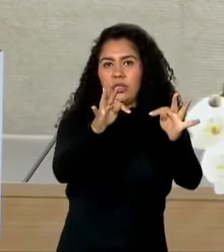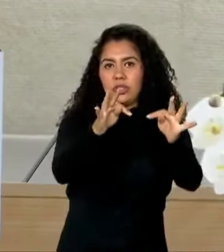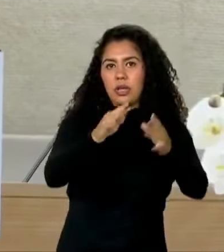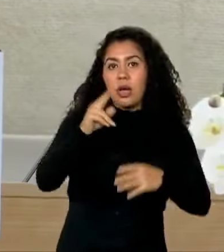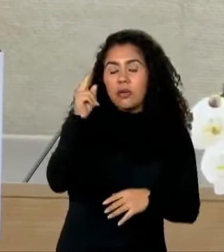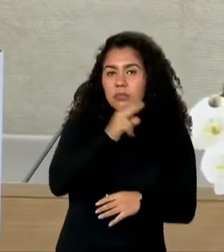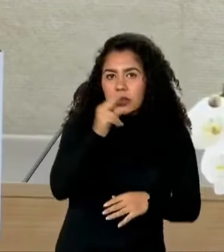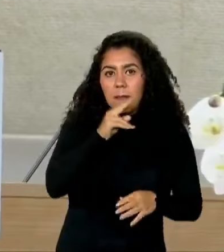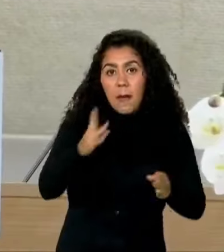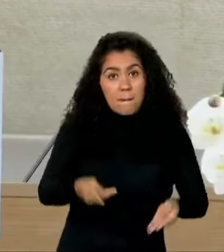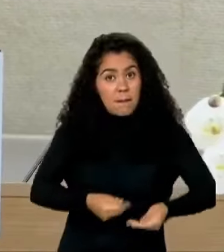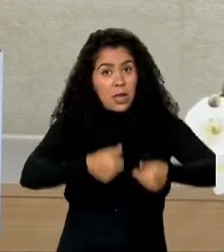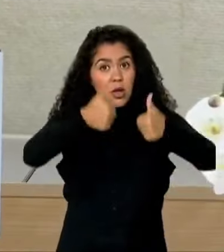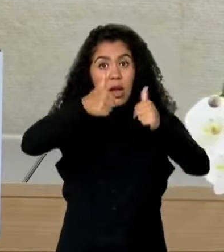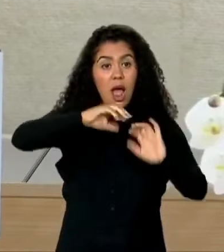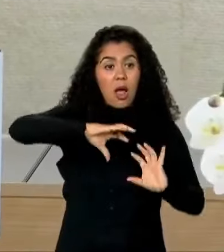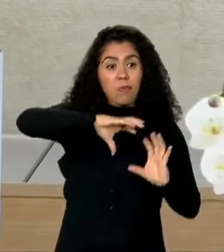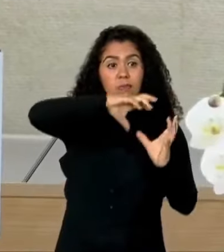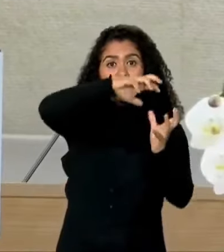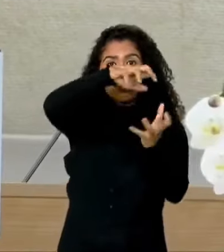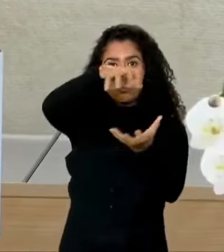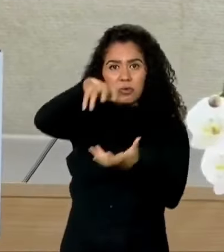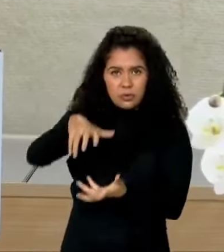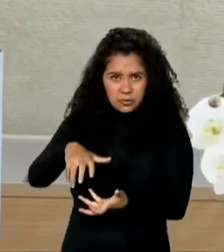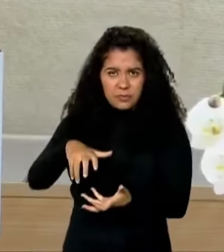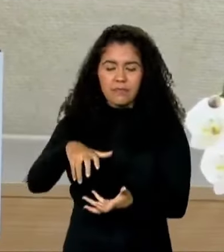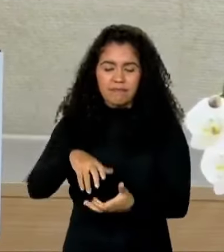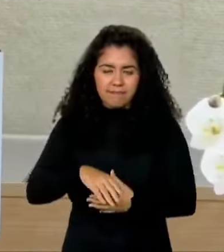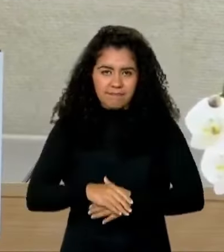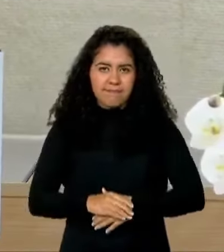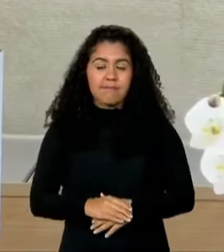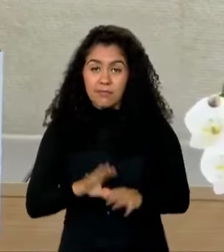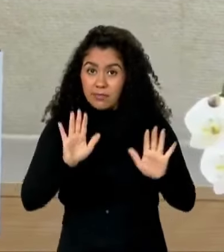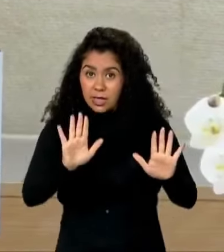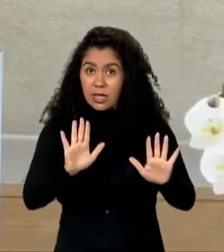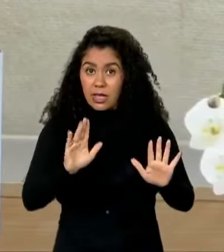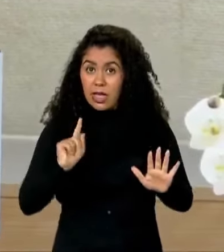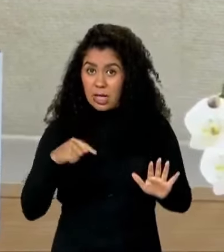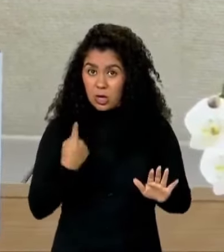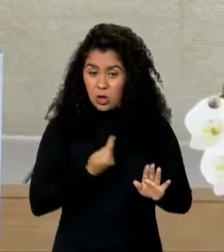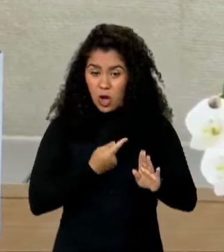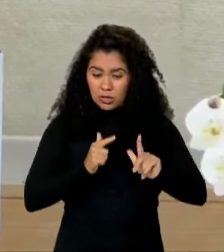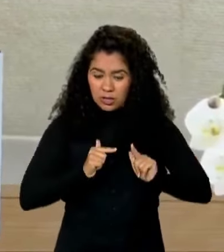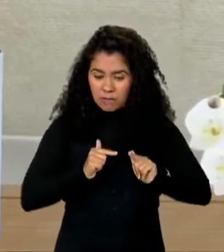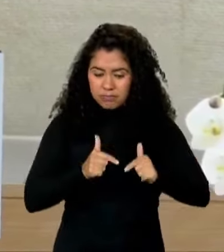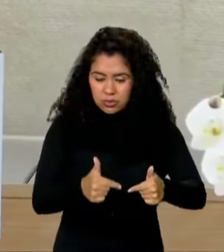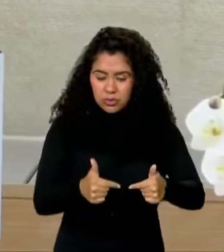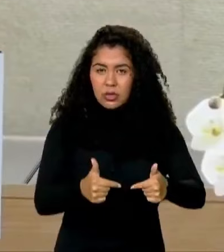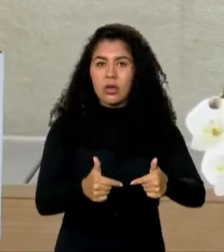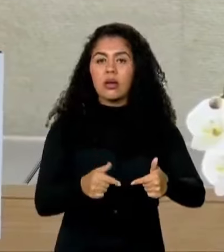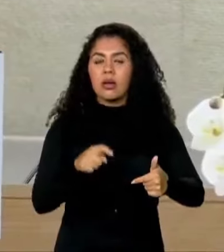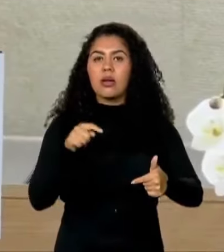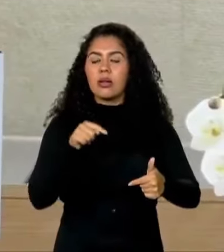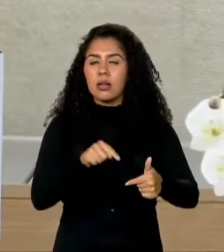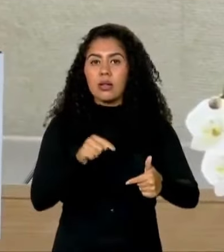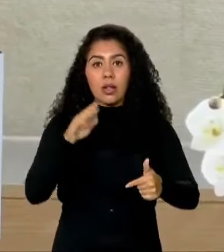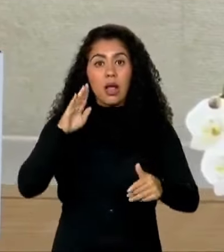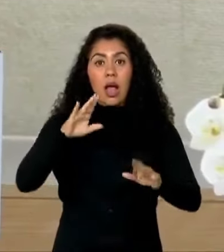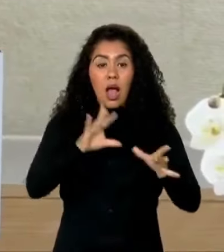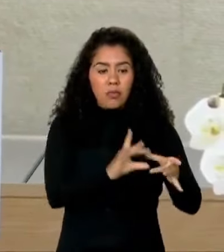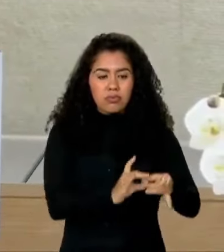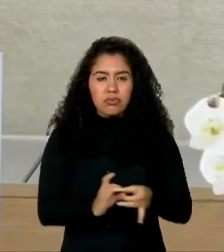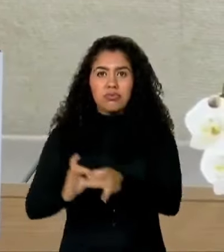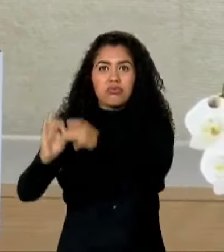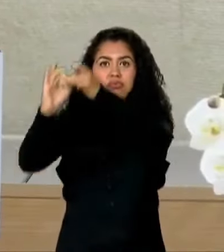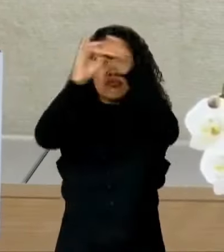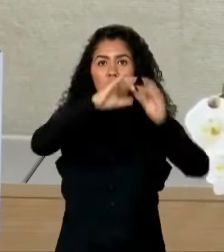dos países mais ricos do mundo tentam buscar maneiras de proteger suas indústrias e, ao mesmo tempo, evitar uma guerra comercial com Pequim.